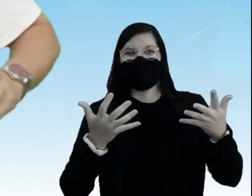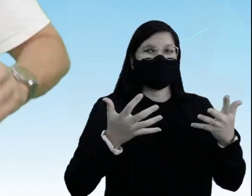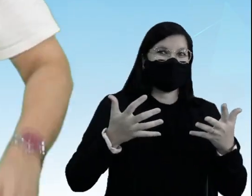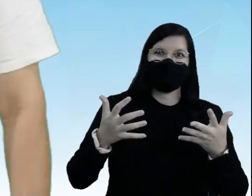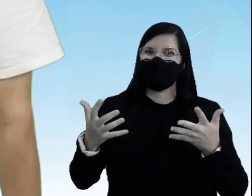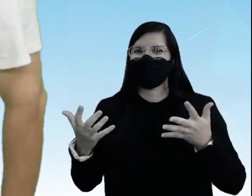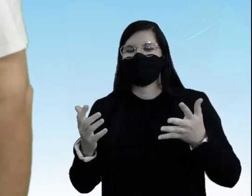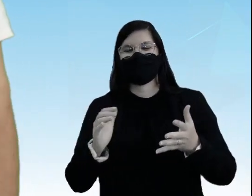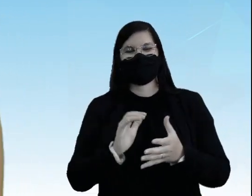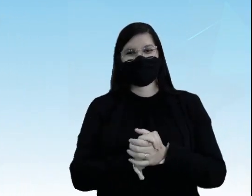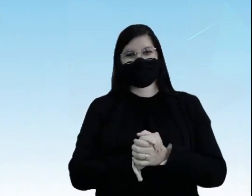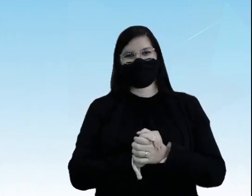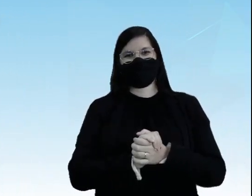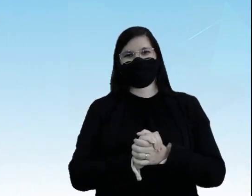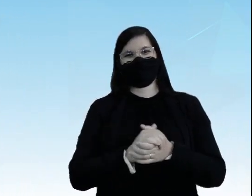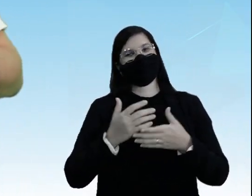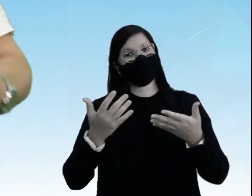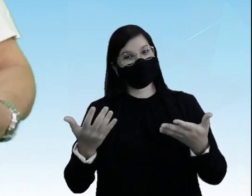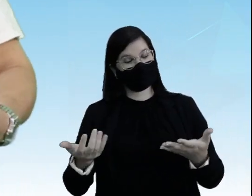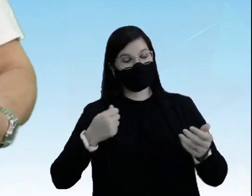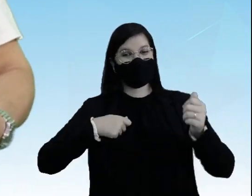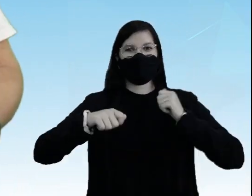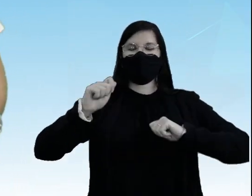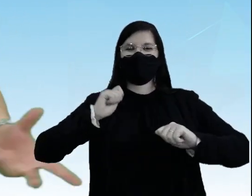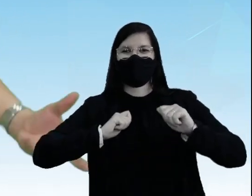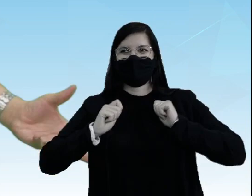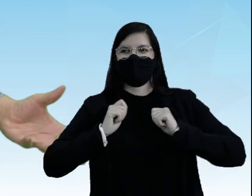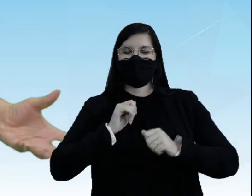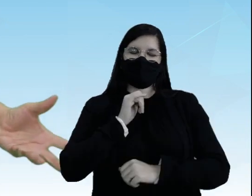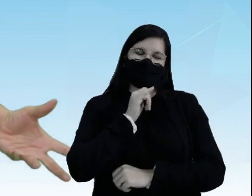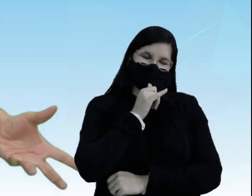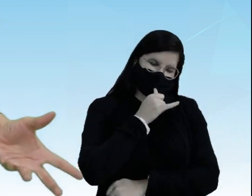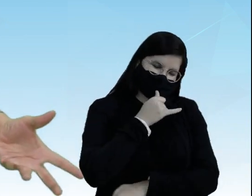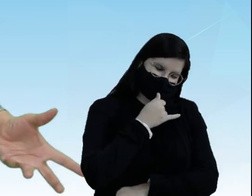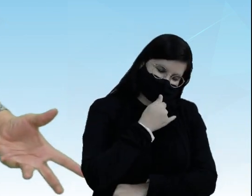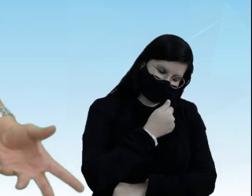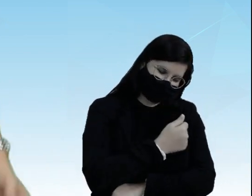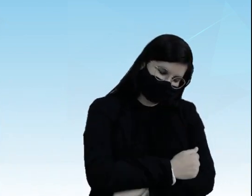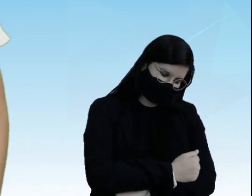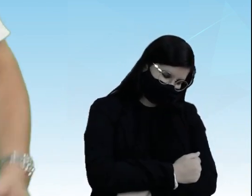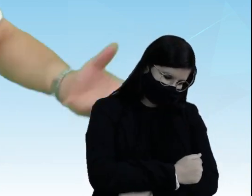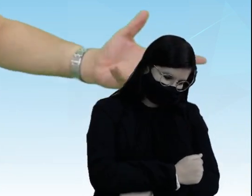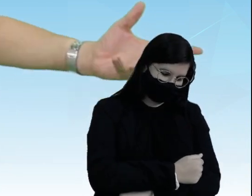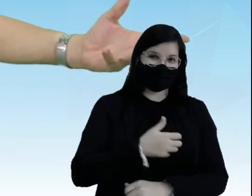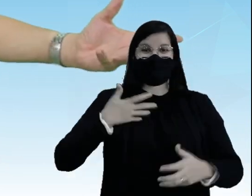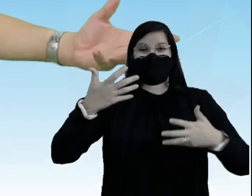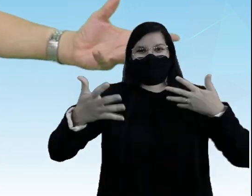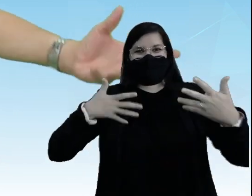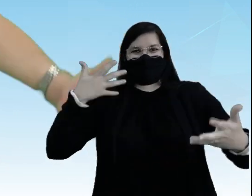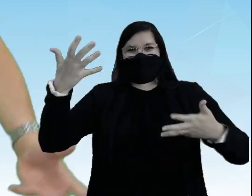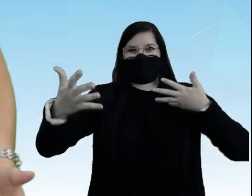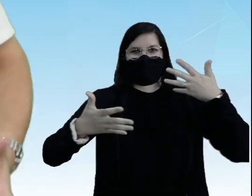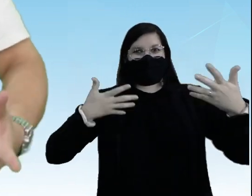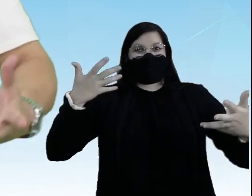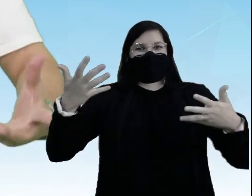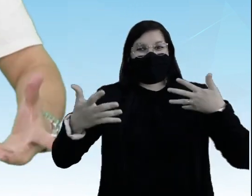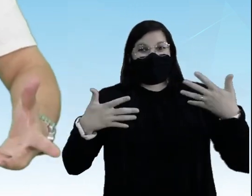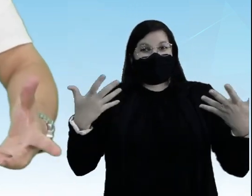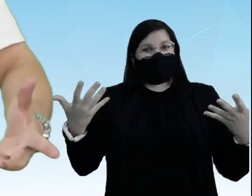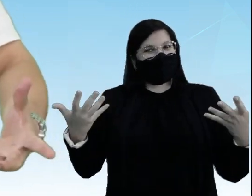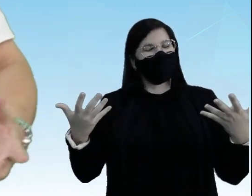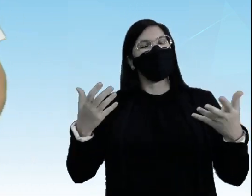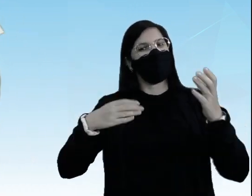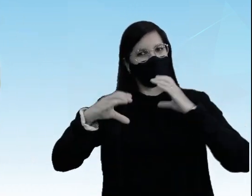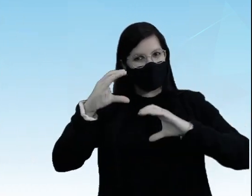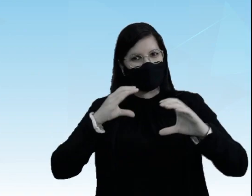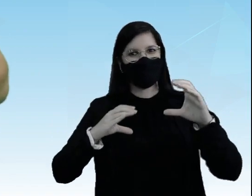a ansiedade, está vendo aqui? Então, a ansiedade, a tristeza, a alegria, tudo isso